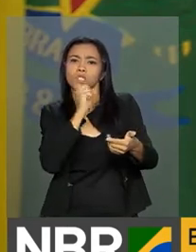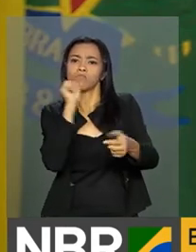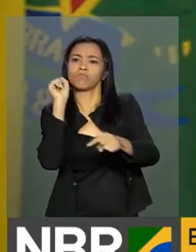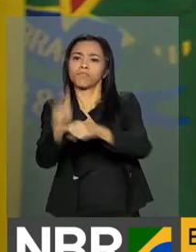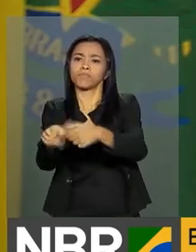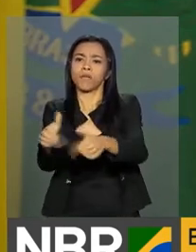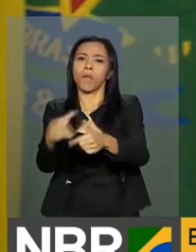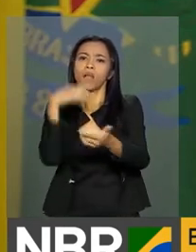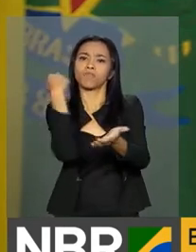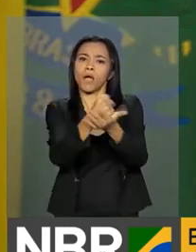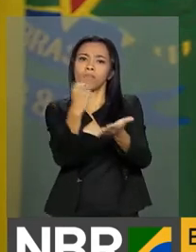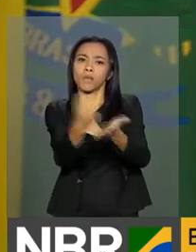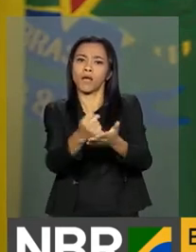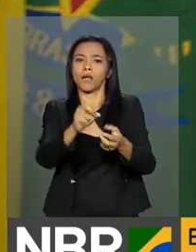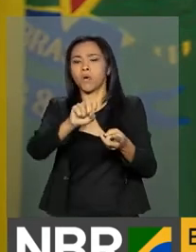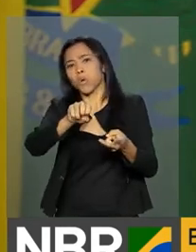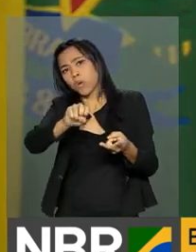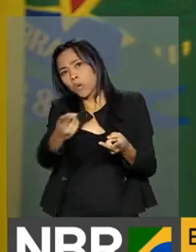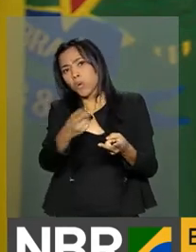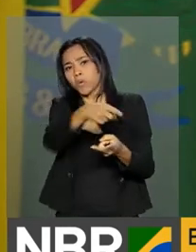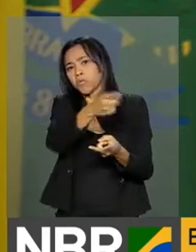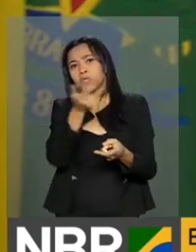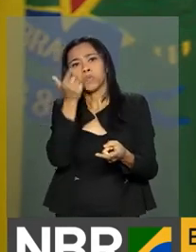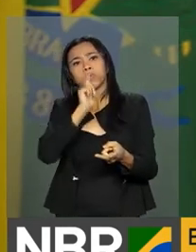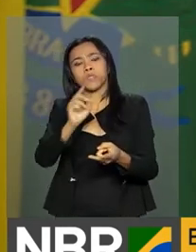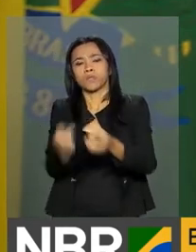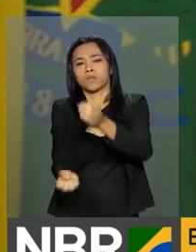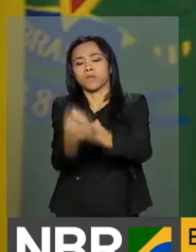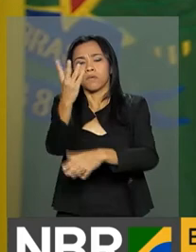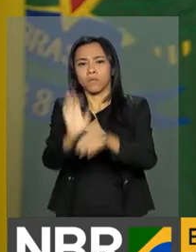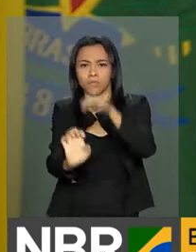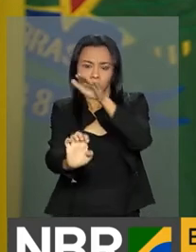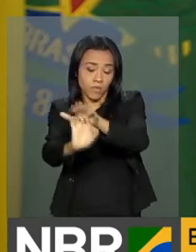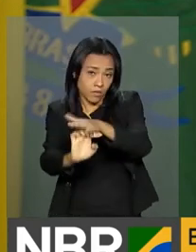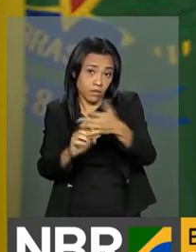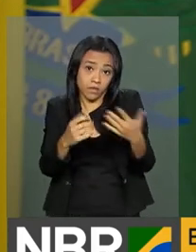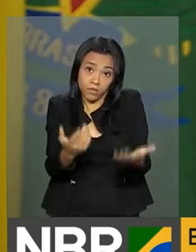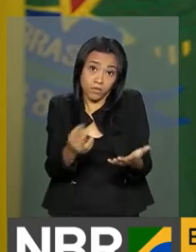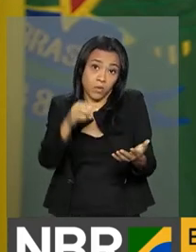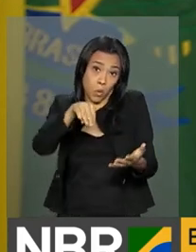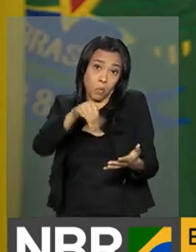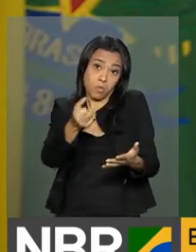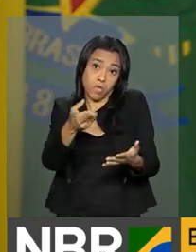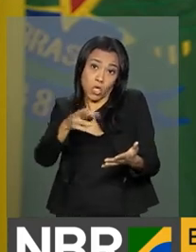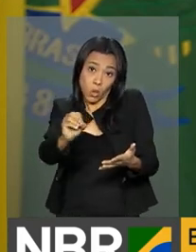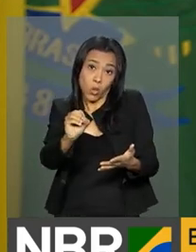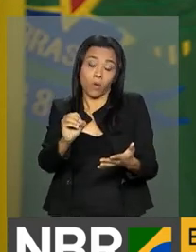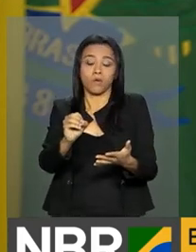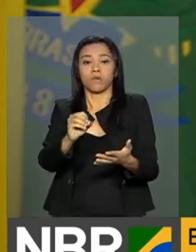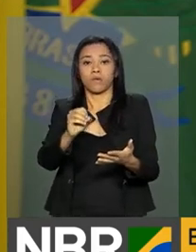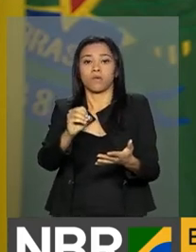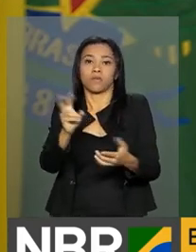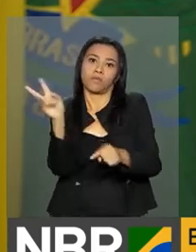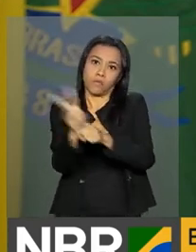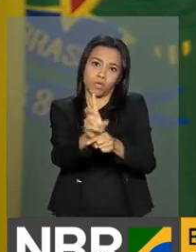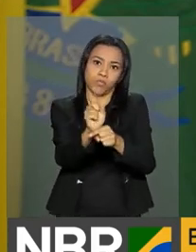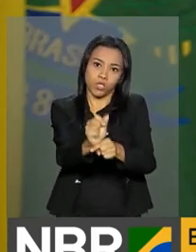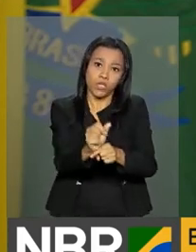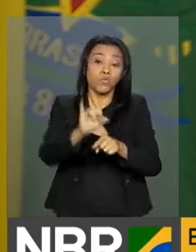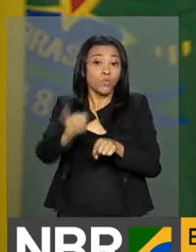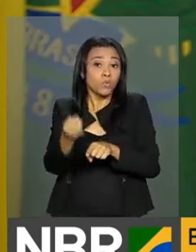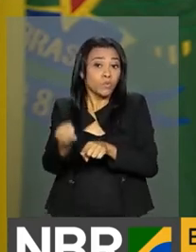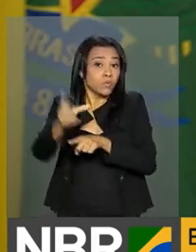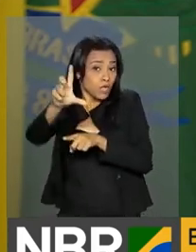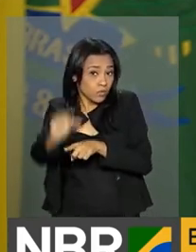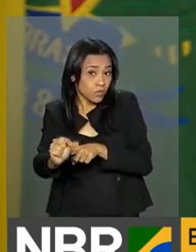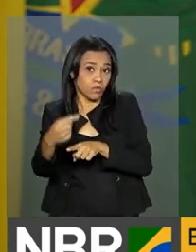um pequeno é estabelecimento é com o micro crédito com juros reduzidos não é